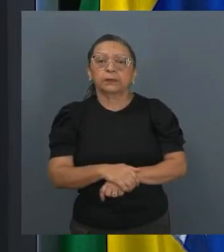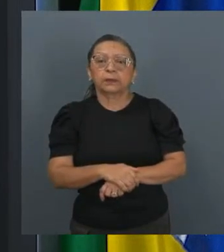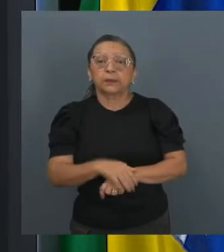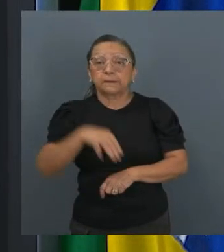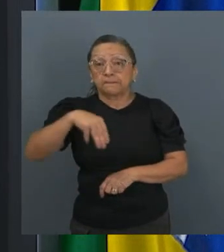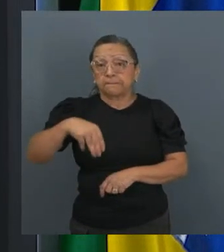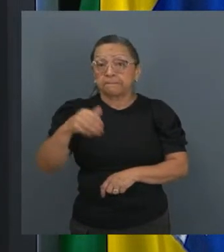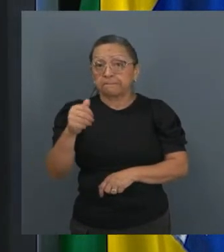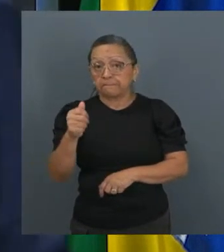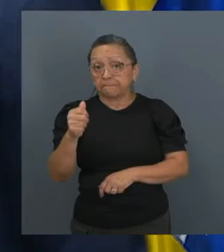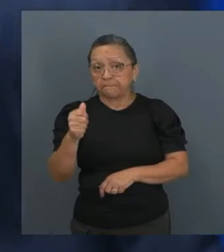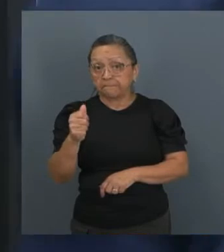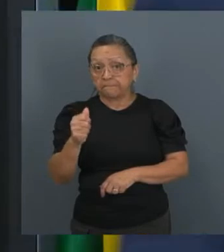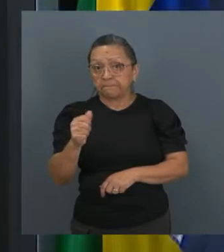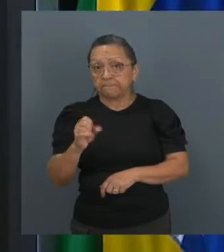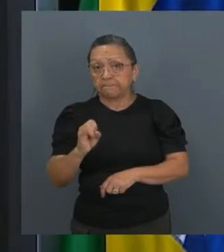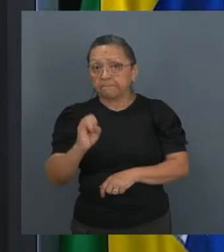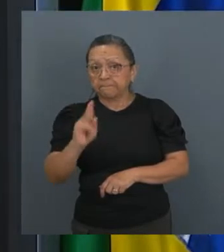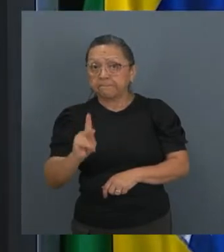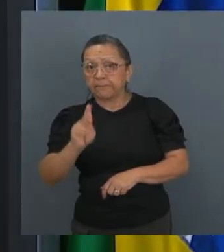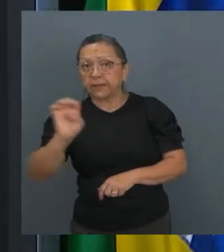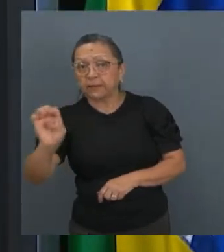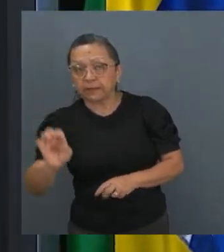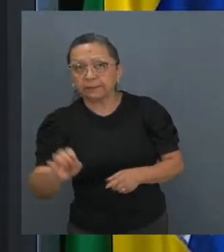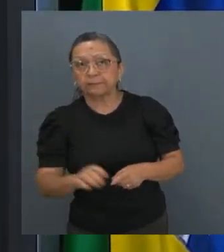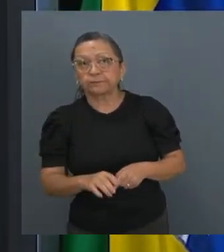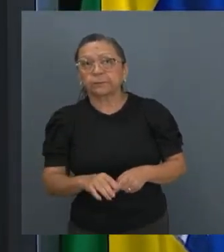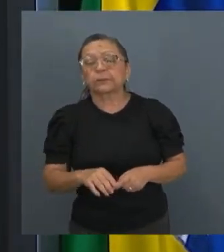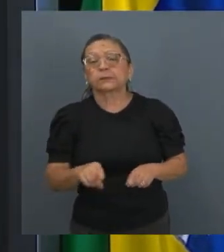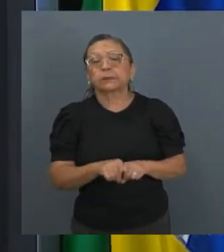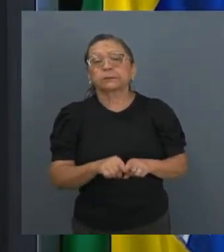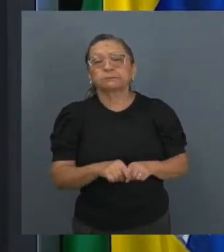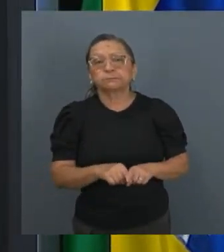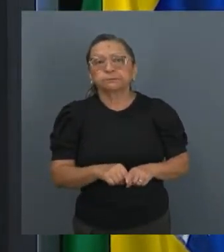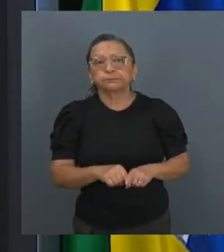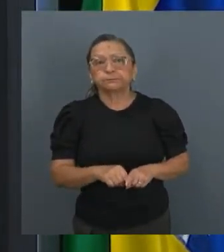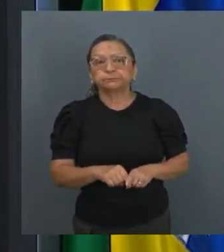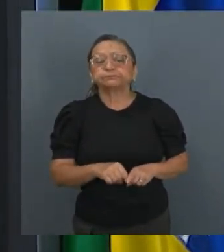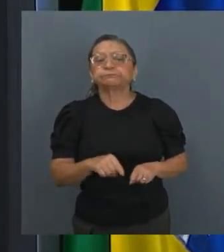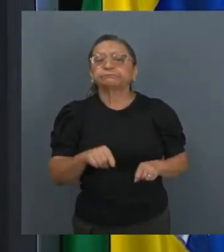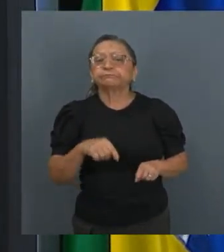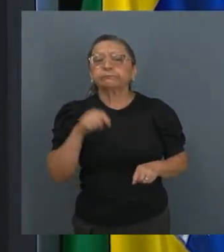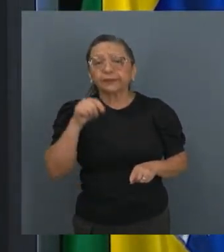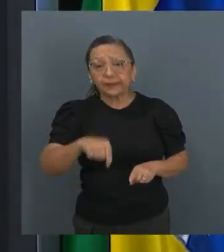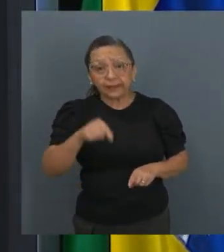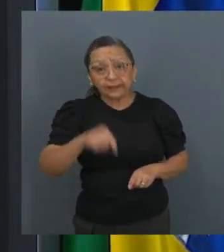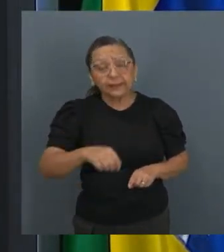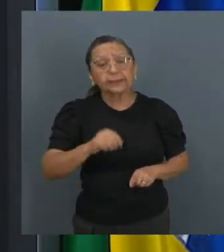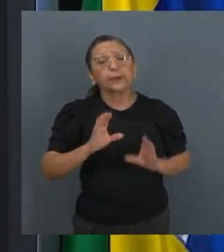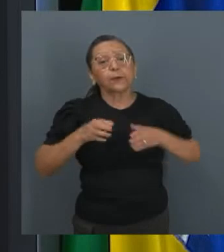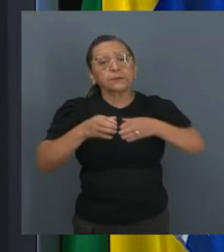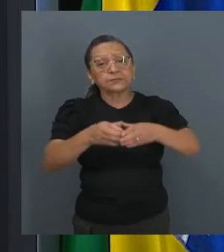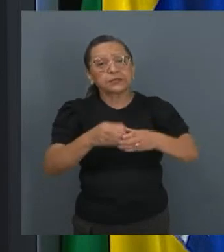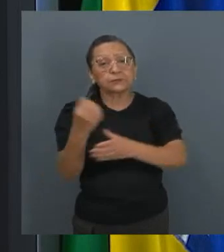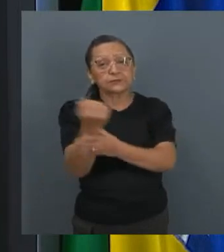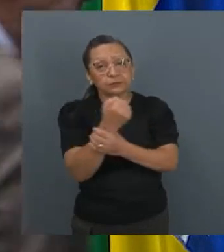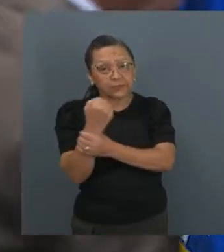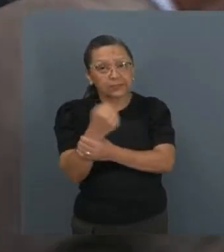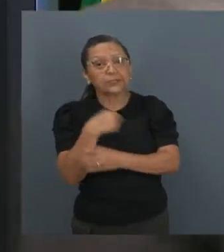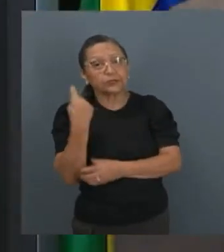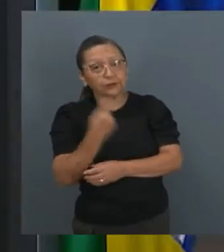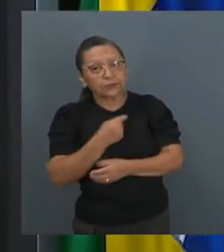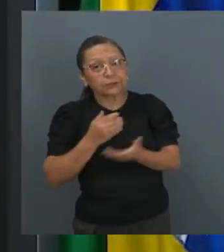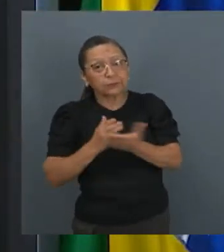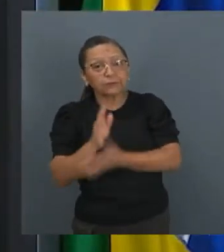dos dirigentes da ONG Foundation for Freedom Online, inclusive nós aprovamos na Comissão de Segurança a vinda dele